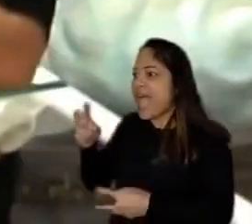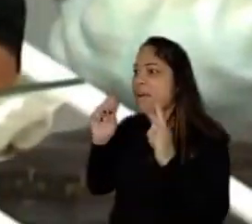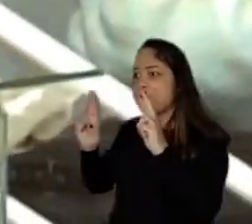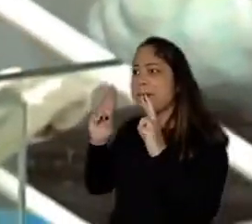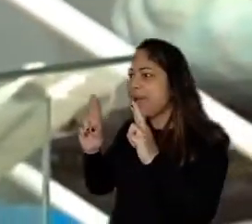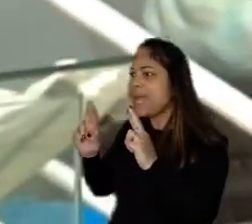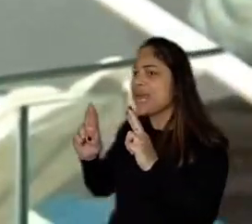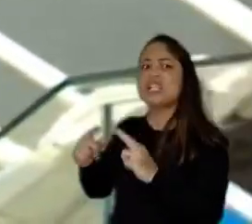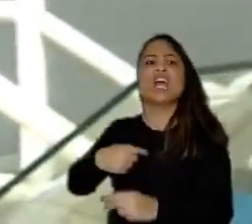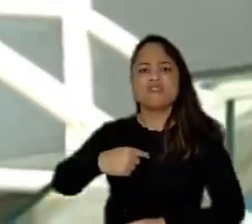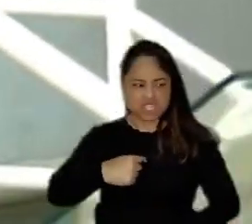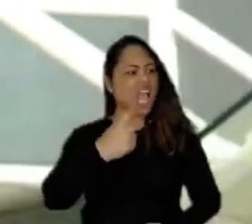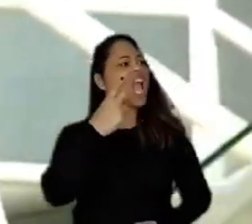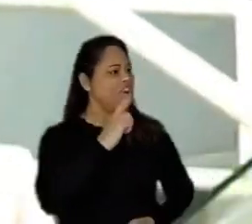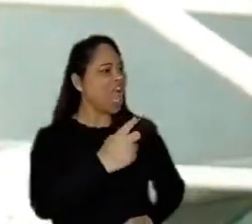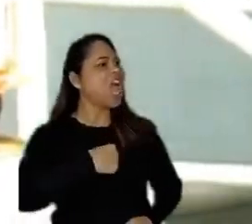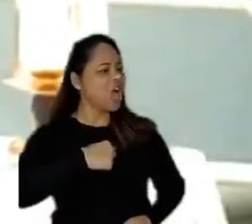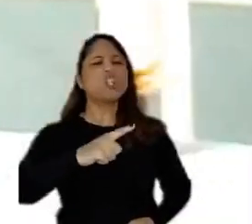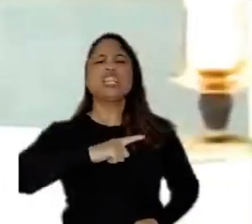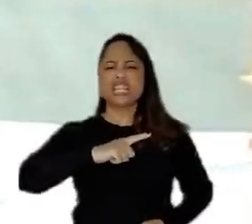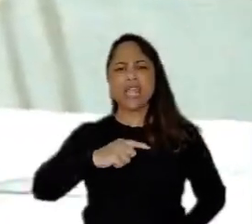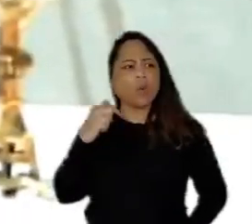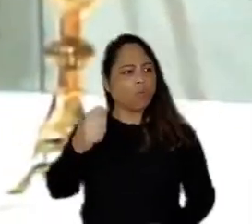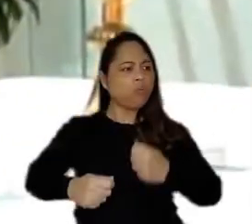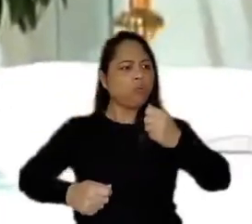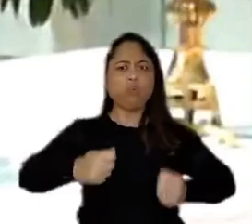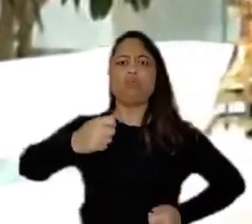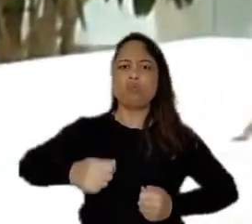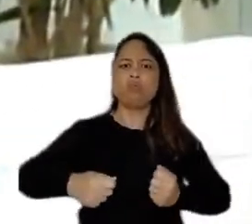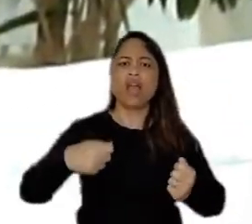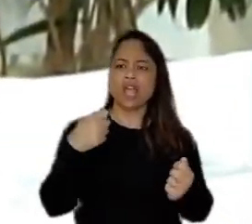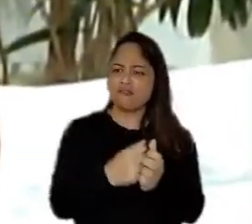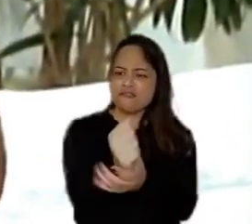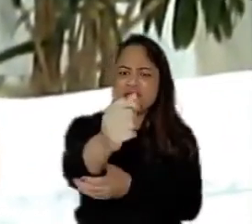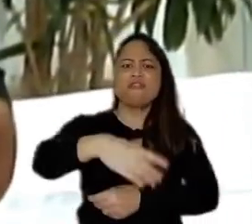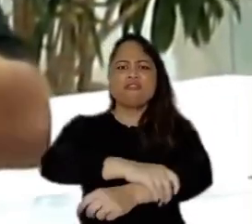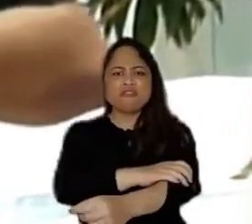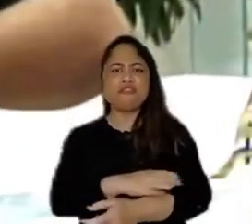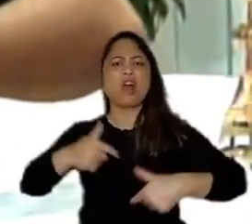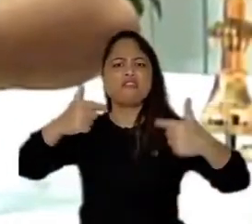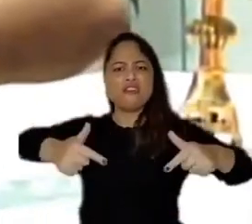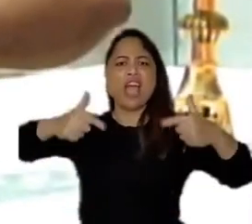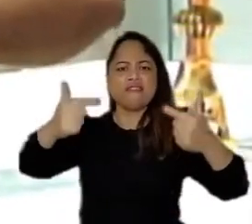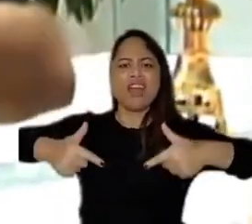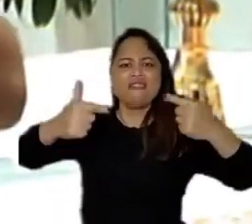esperança, e você vai dizer, eu tenho mesmo, e você vai lutando, e vai lutando, e vai lutando, e vai lutando, vai